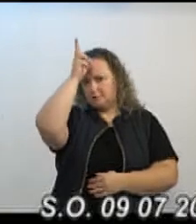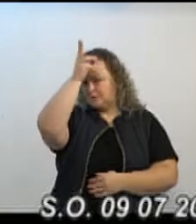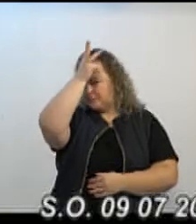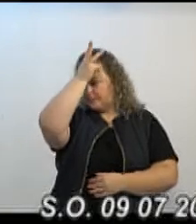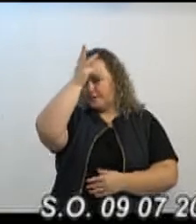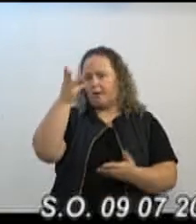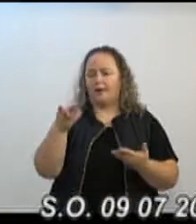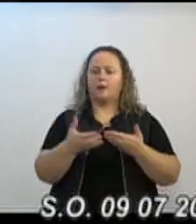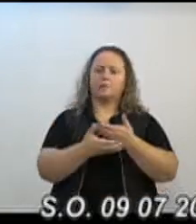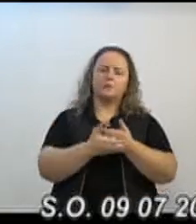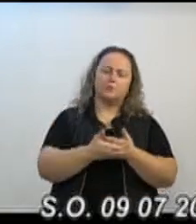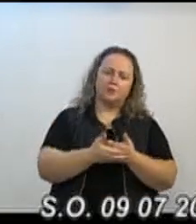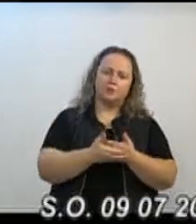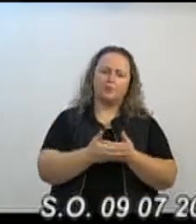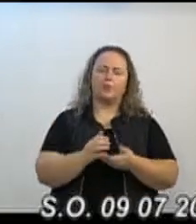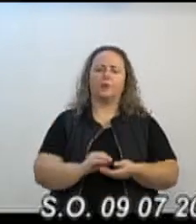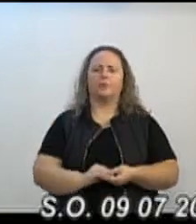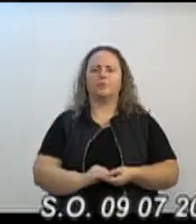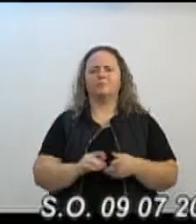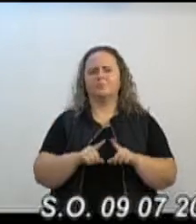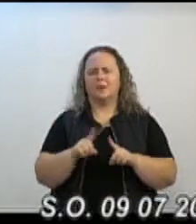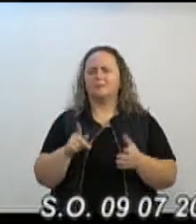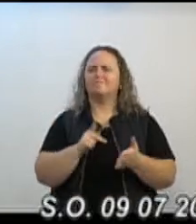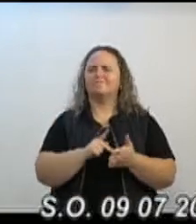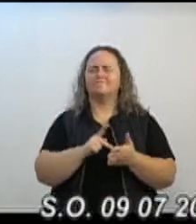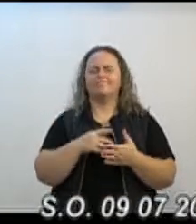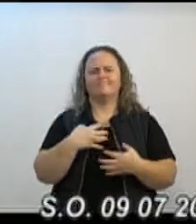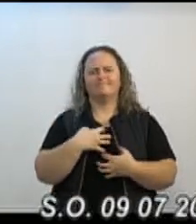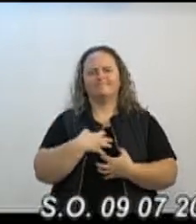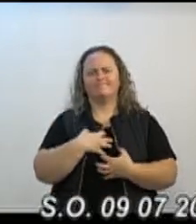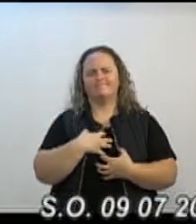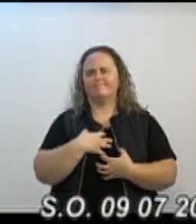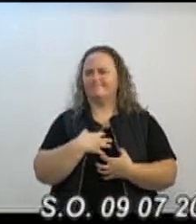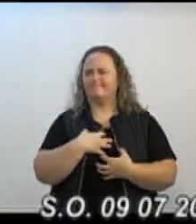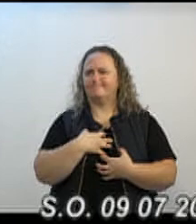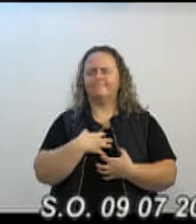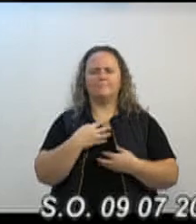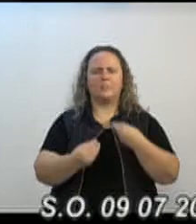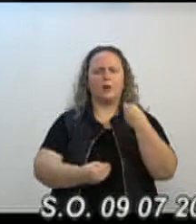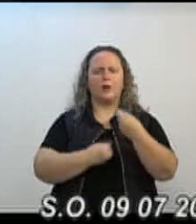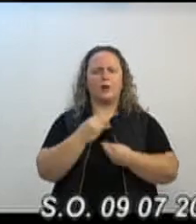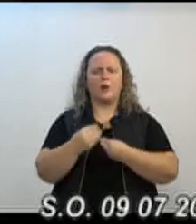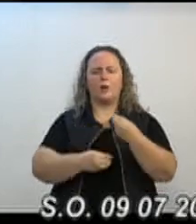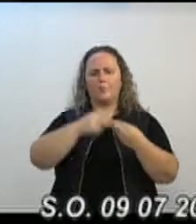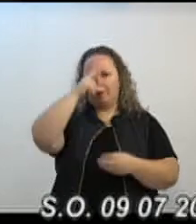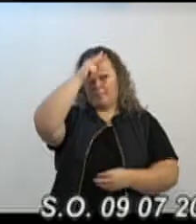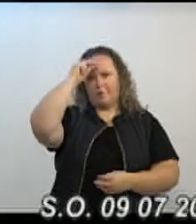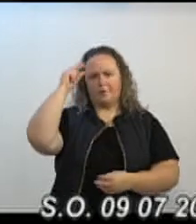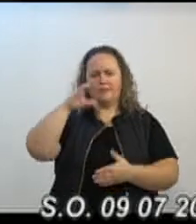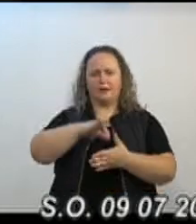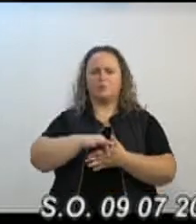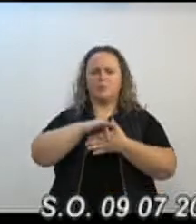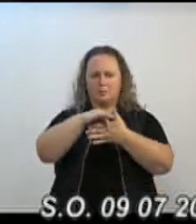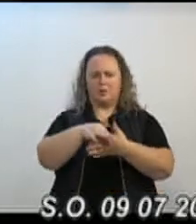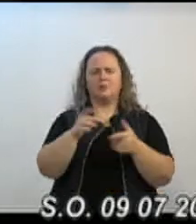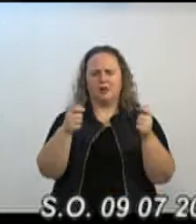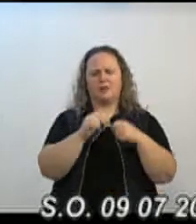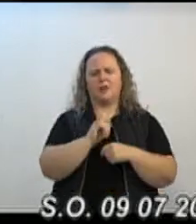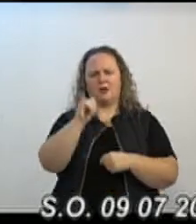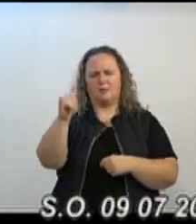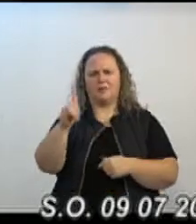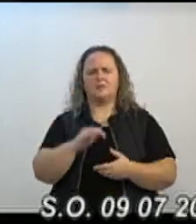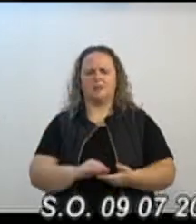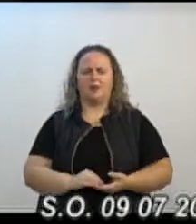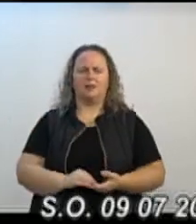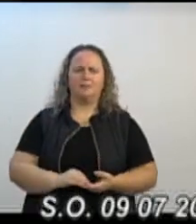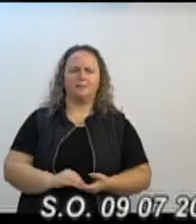Antônio, é lamentável a forma que o prefeito, acho que líder do governo, até poderia levar isso para o governo,